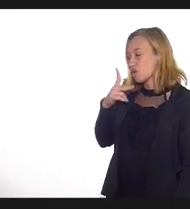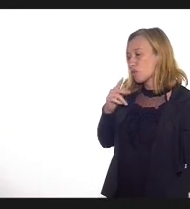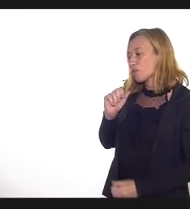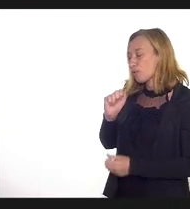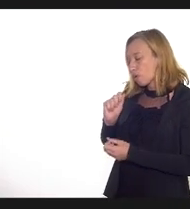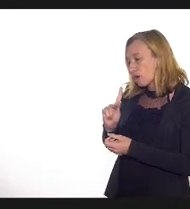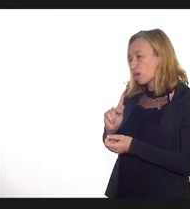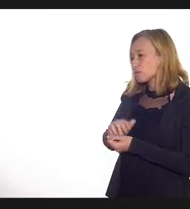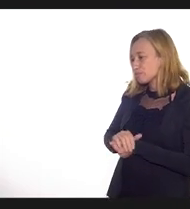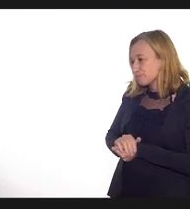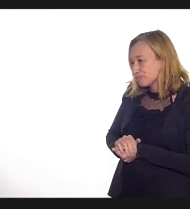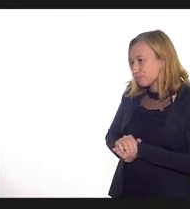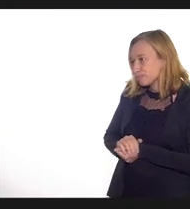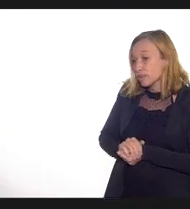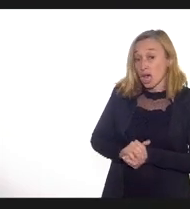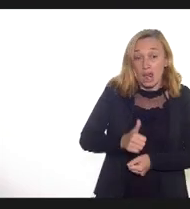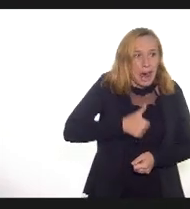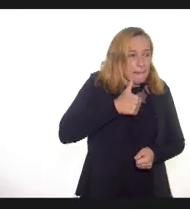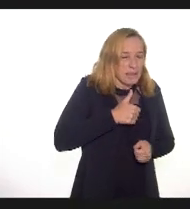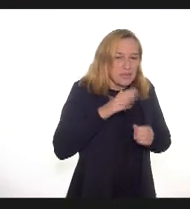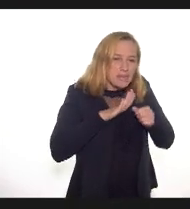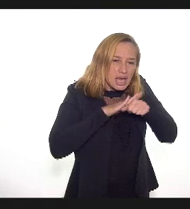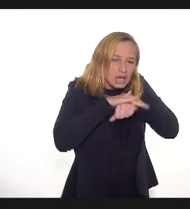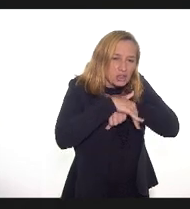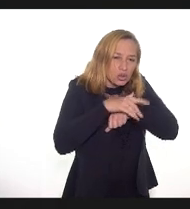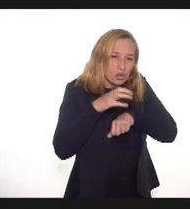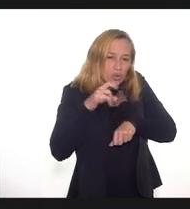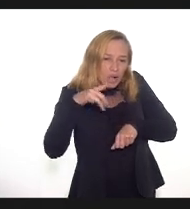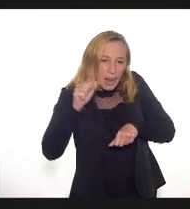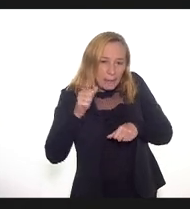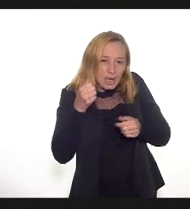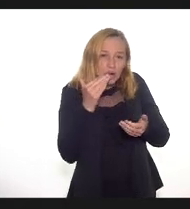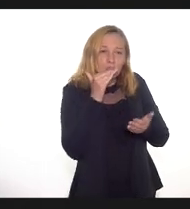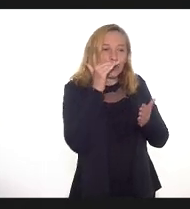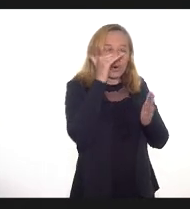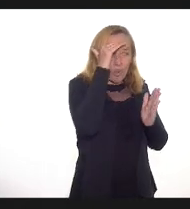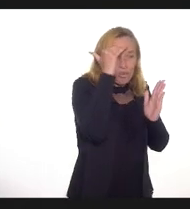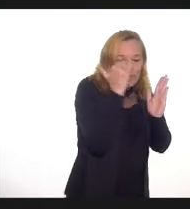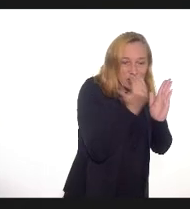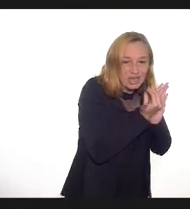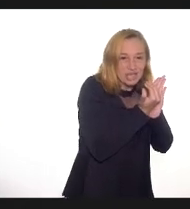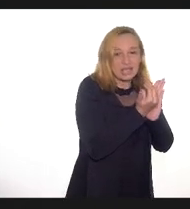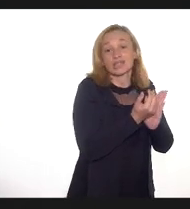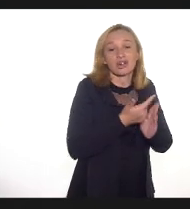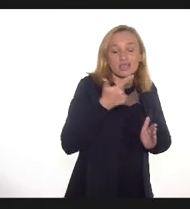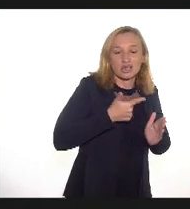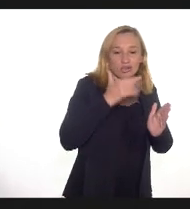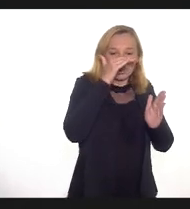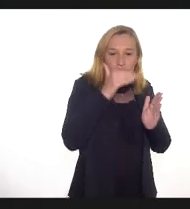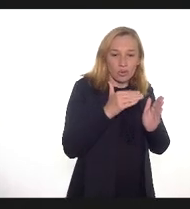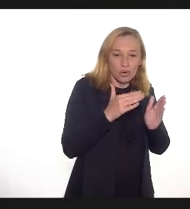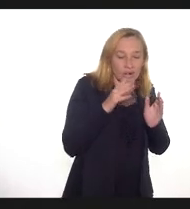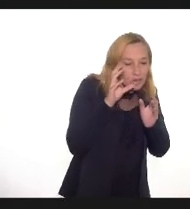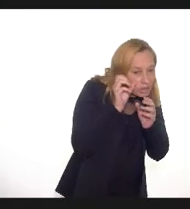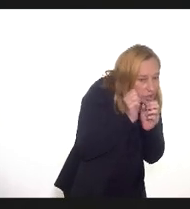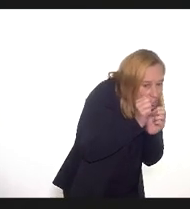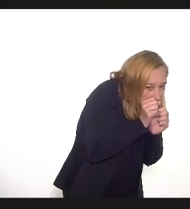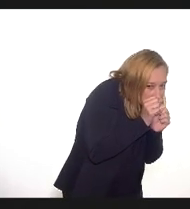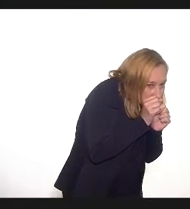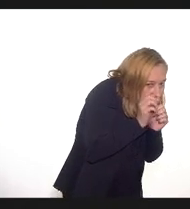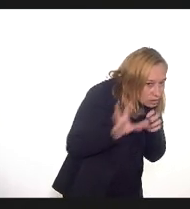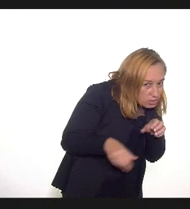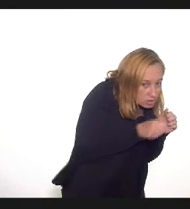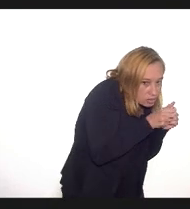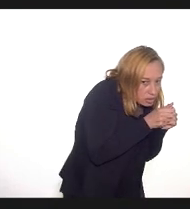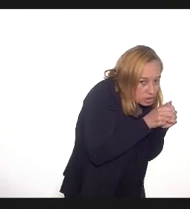aconteça. Na primeira noite, o camelo cumpriu com aquilo que ele tinha dito. Na segunda noite, em vez da cabeça, ele colocou também as